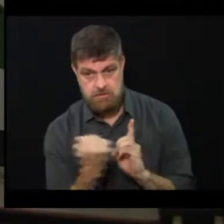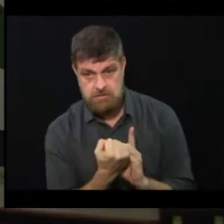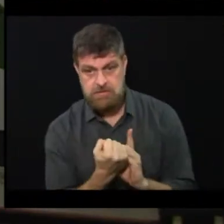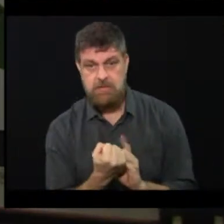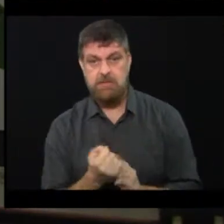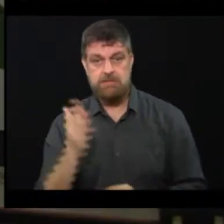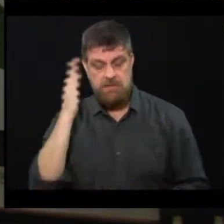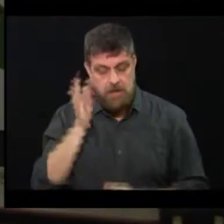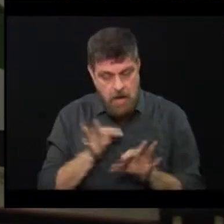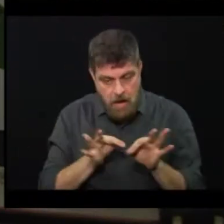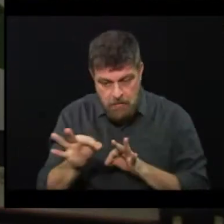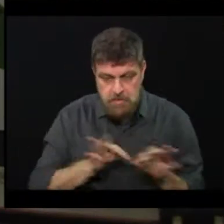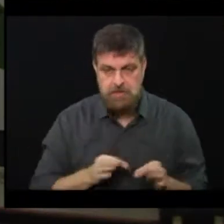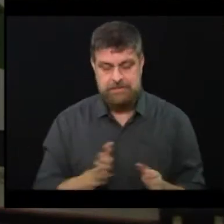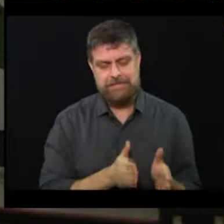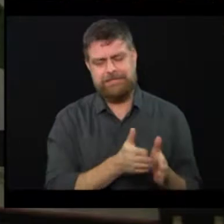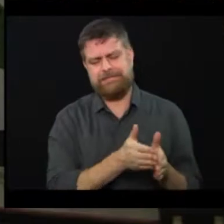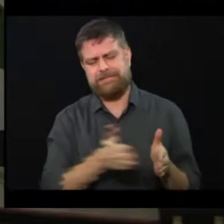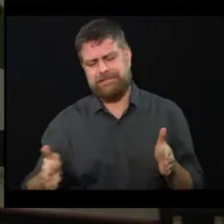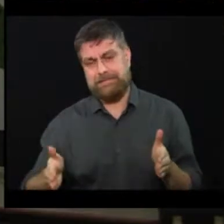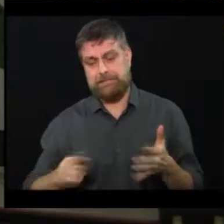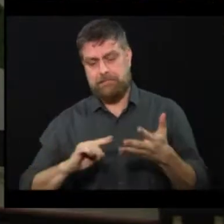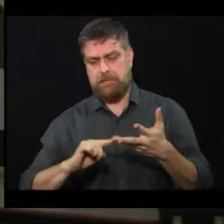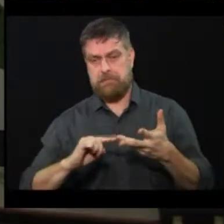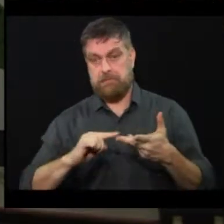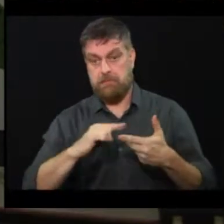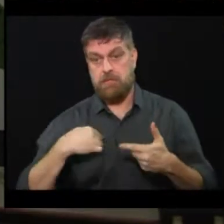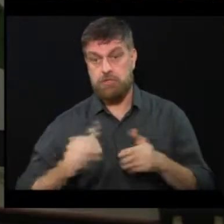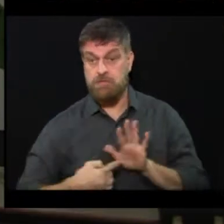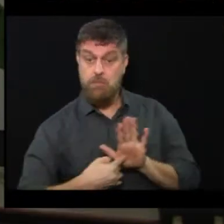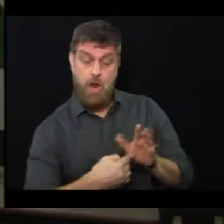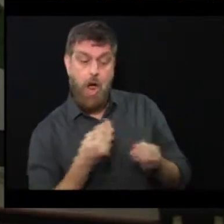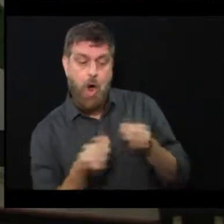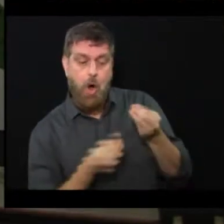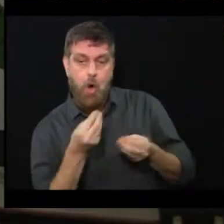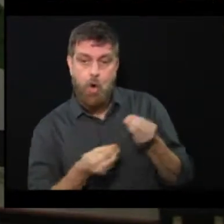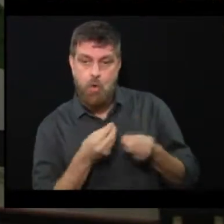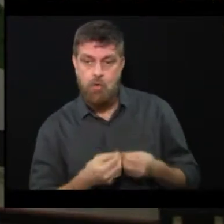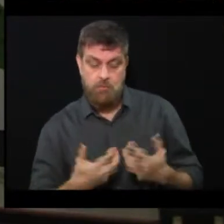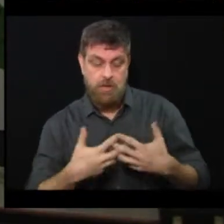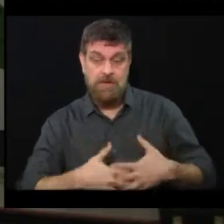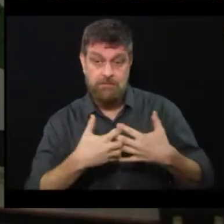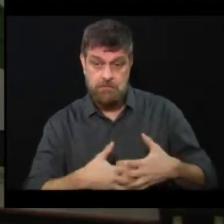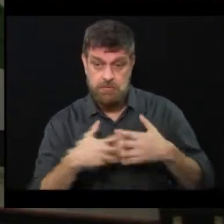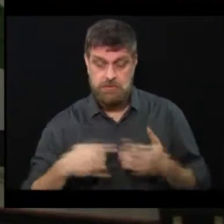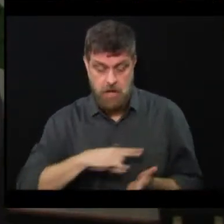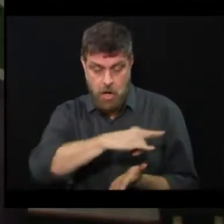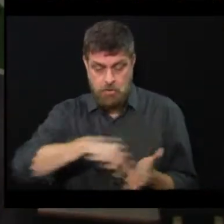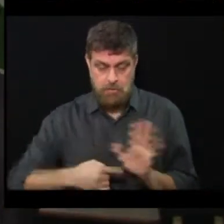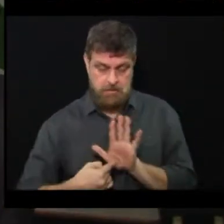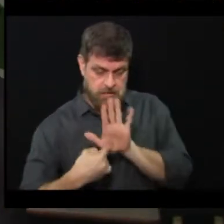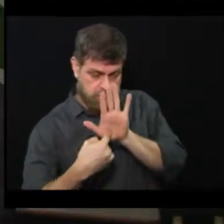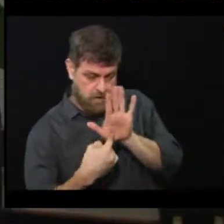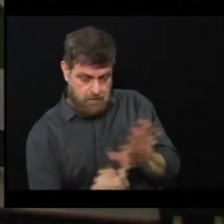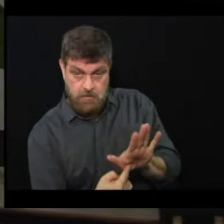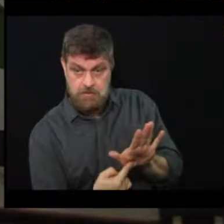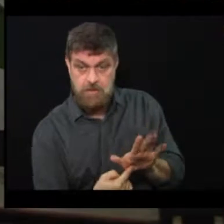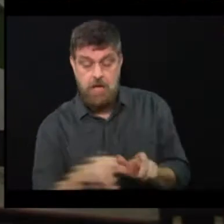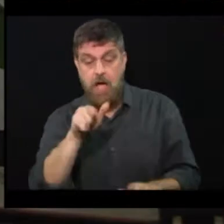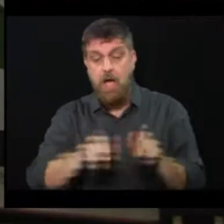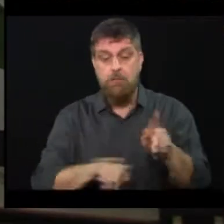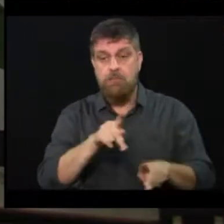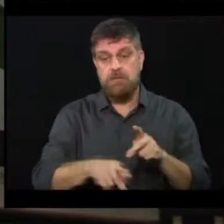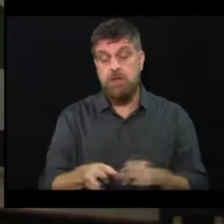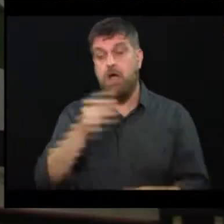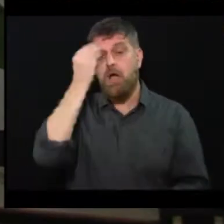projetos entre outras coisas e é isso que a gente vai mostrar que hoje através de alguns documentos que serão apresentados aqui a população